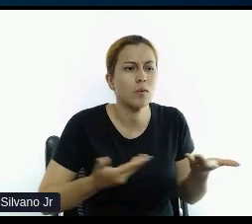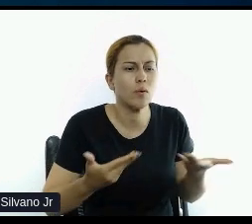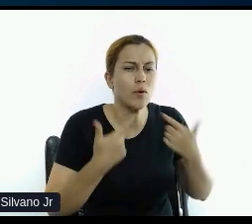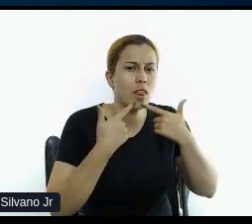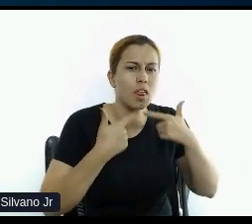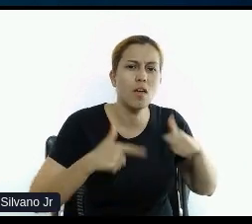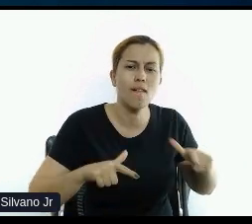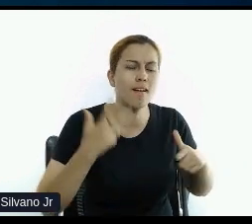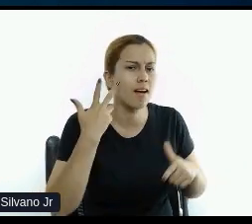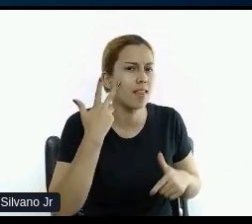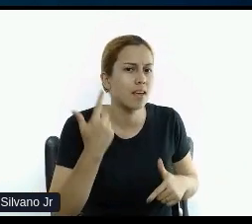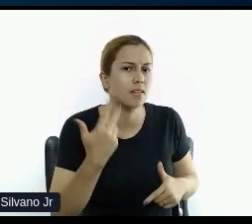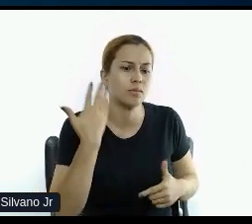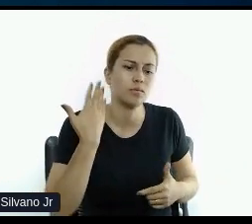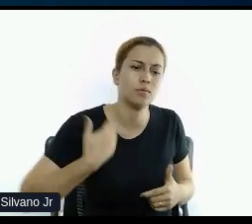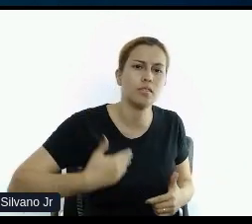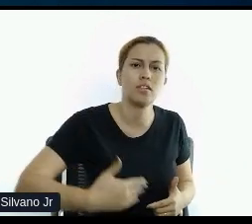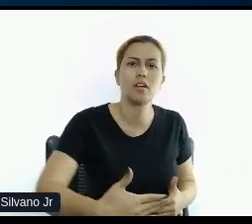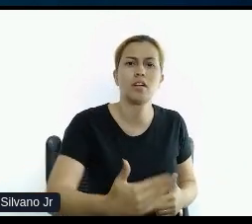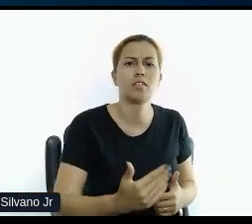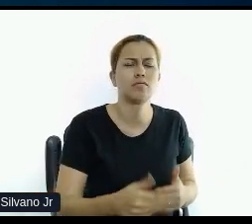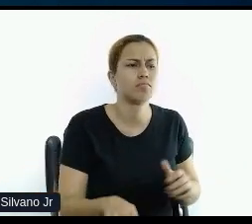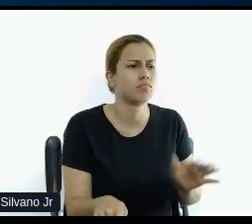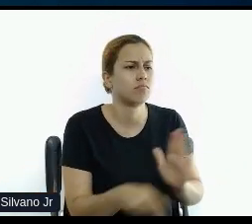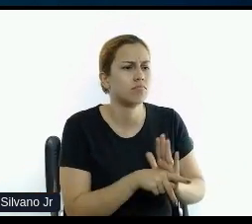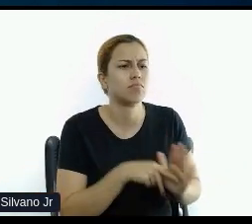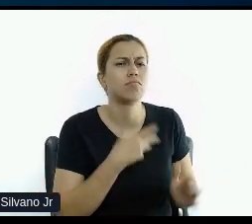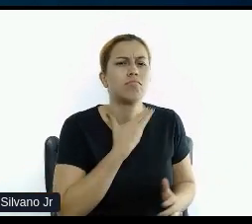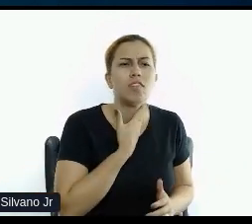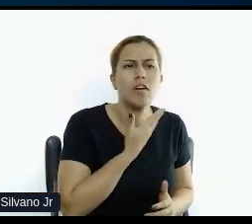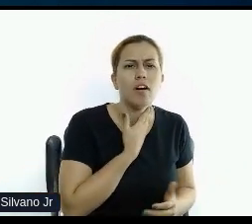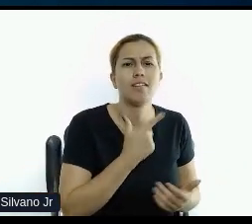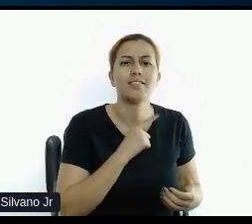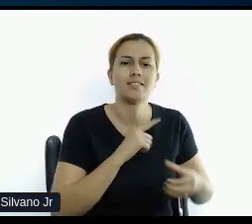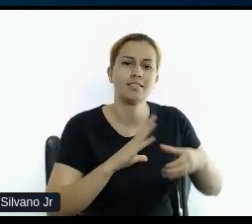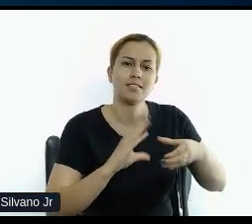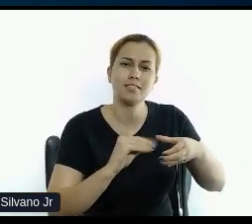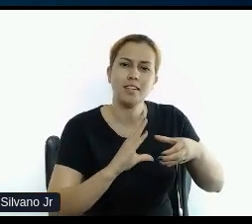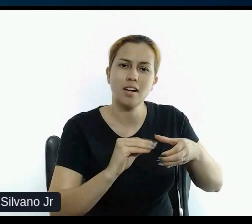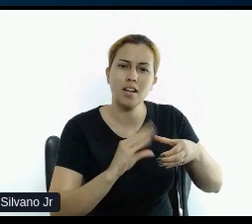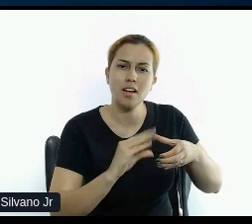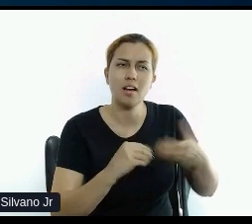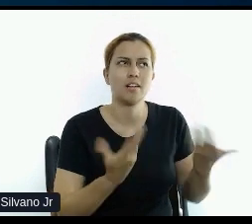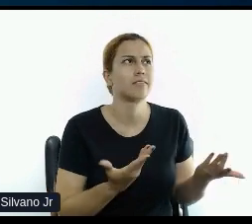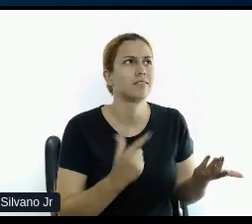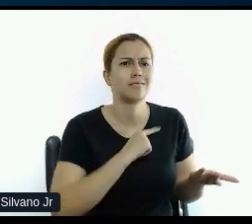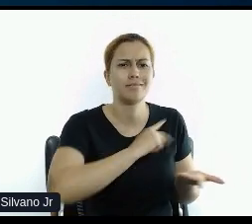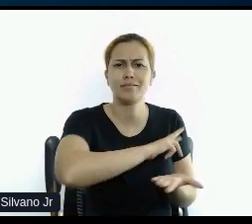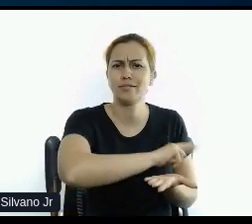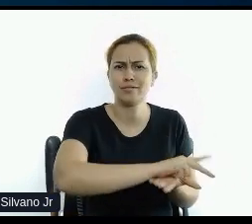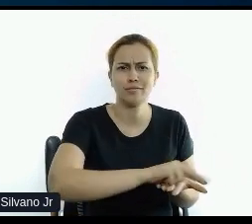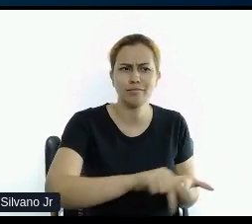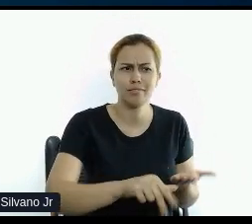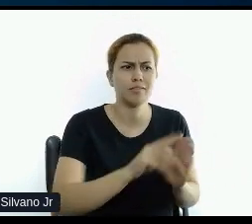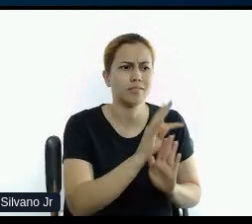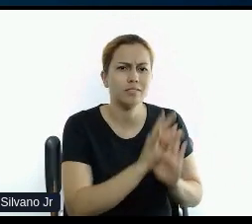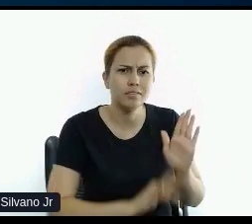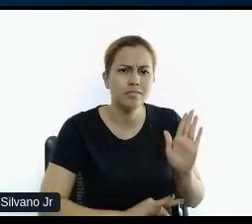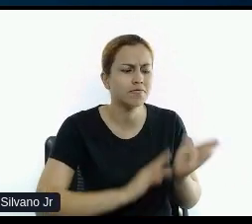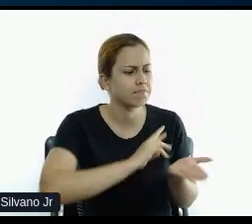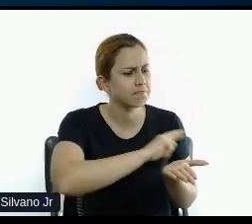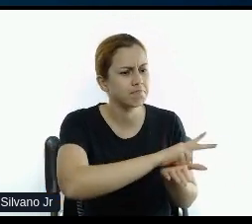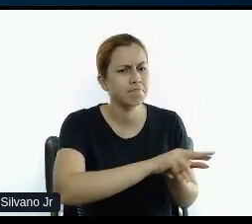já domina bem a geração de voz, então a gente tem Alexa, a gente domina bem a interpretação de texto, então a gente já tem